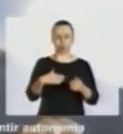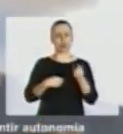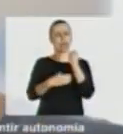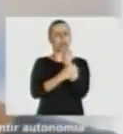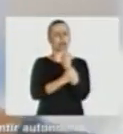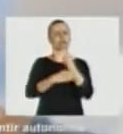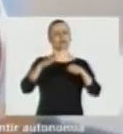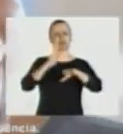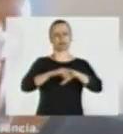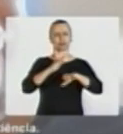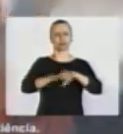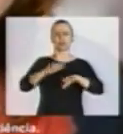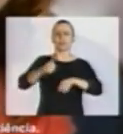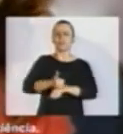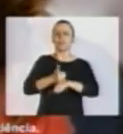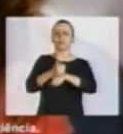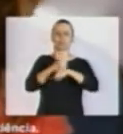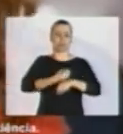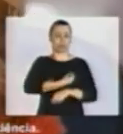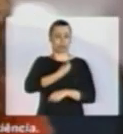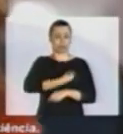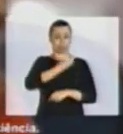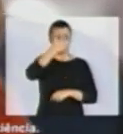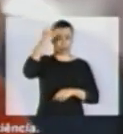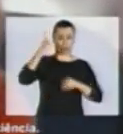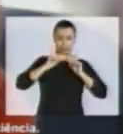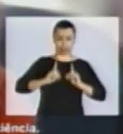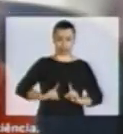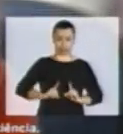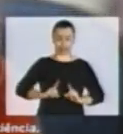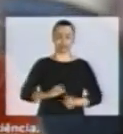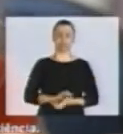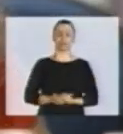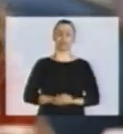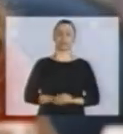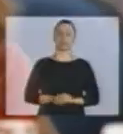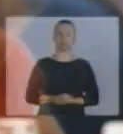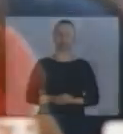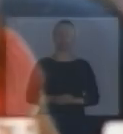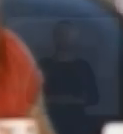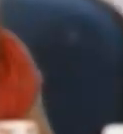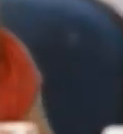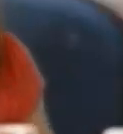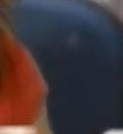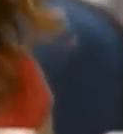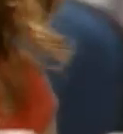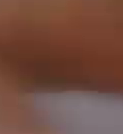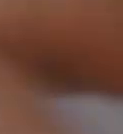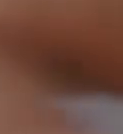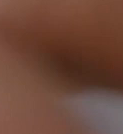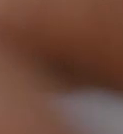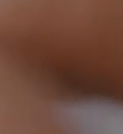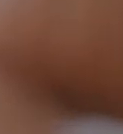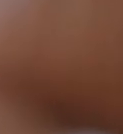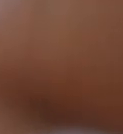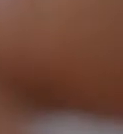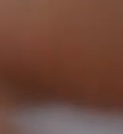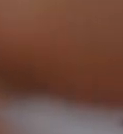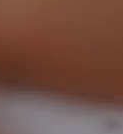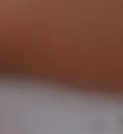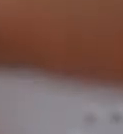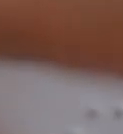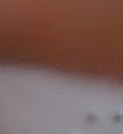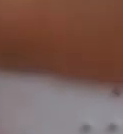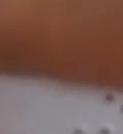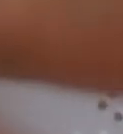garantir autonomia e qualidade de vida para pessoas com deficiência menina com síndrome de down faz pinturas e sorri mãos